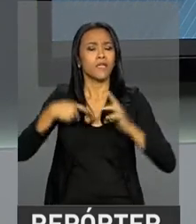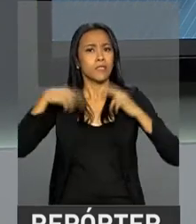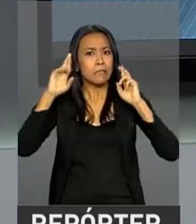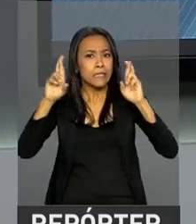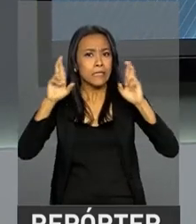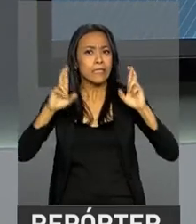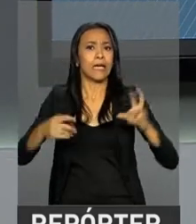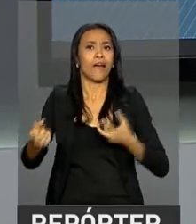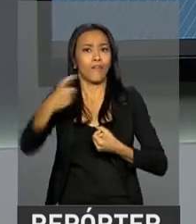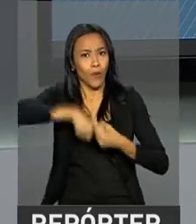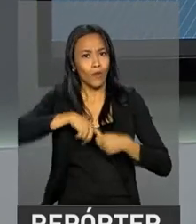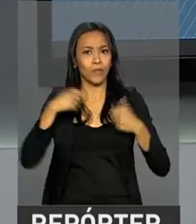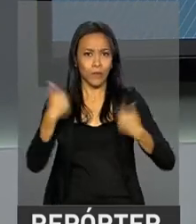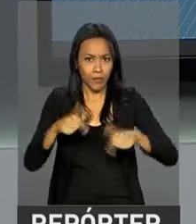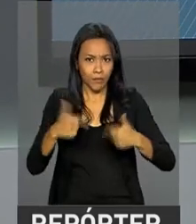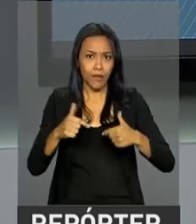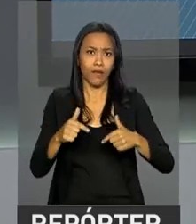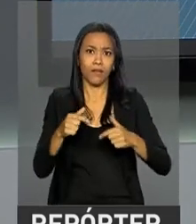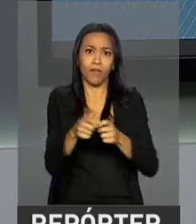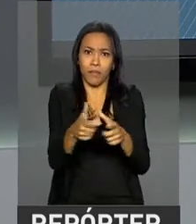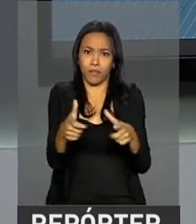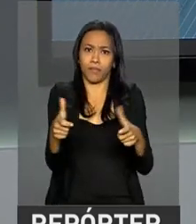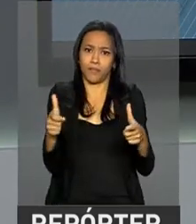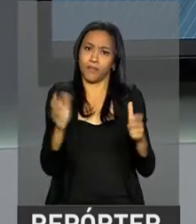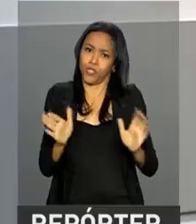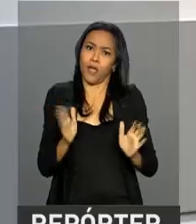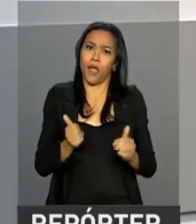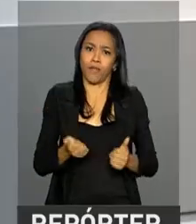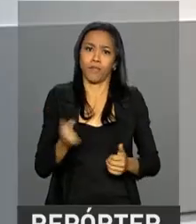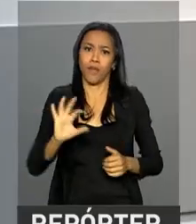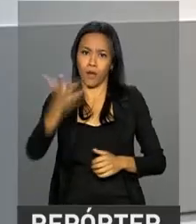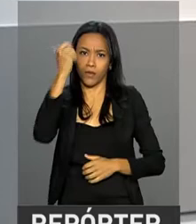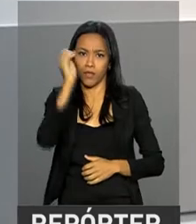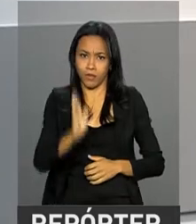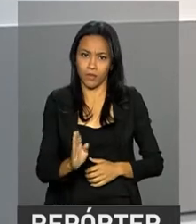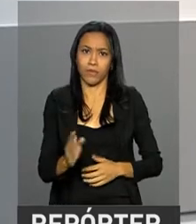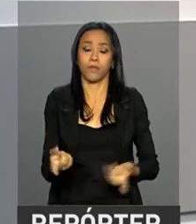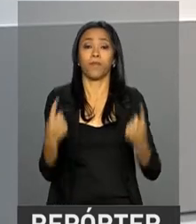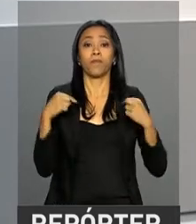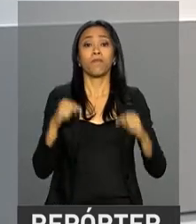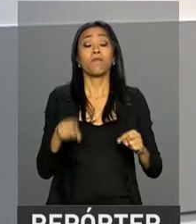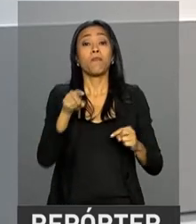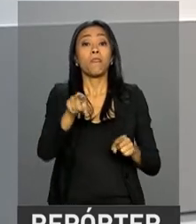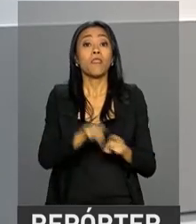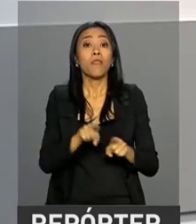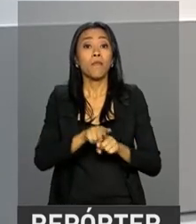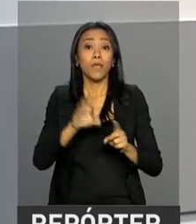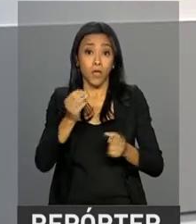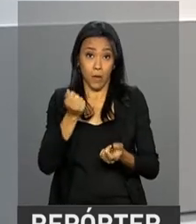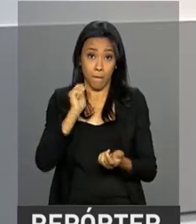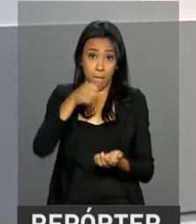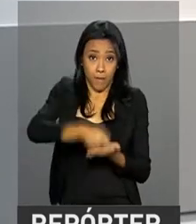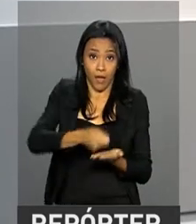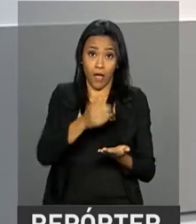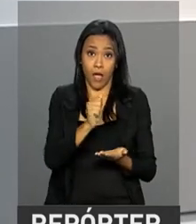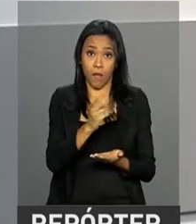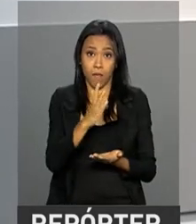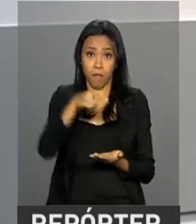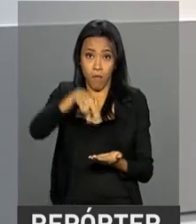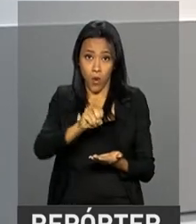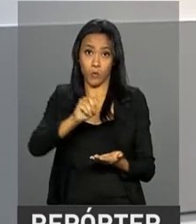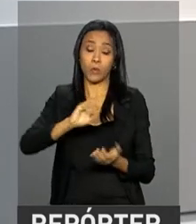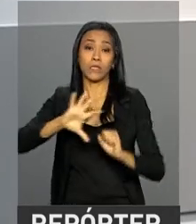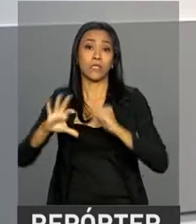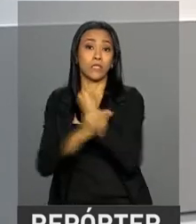retomada do emprego que já vem ocorrendo no país além de custear o abono salarial e seguro desemprego o fundo